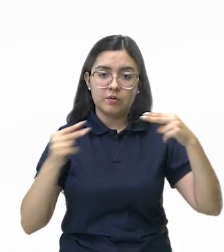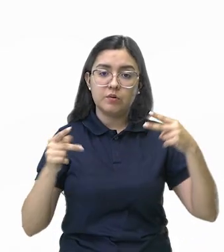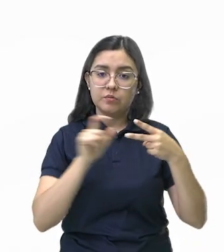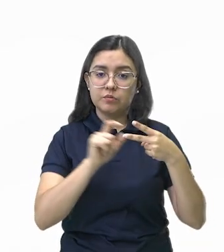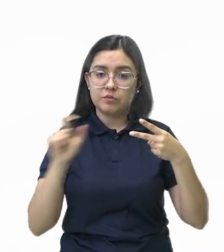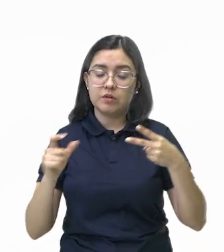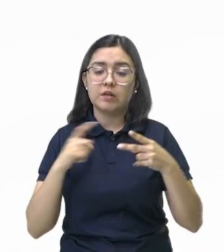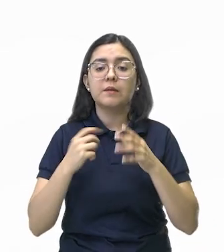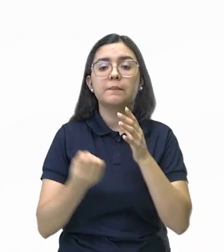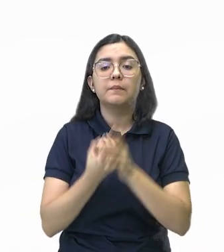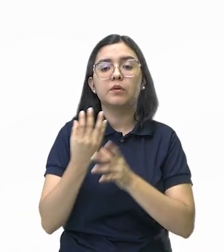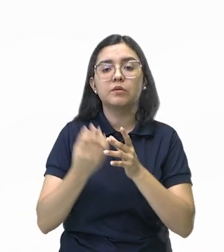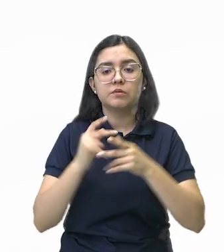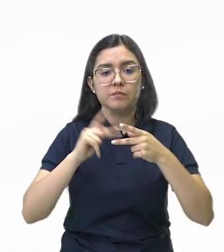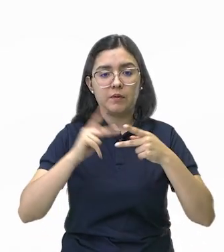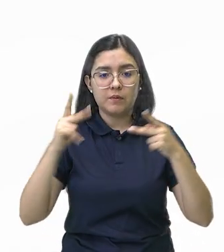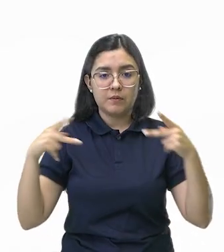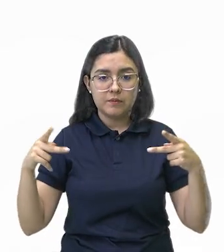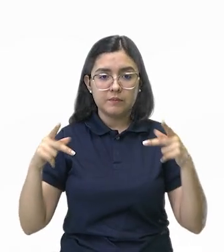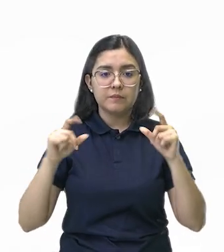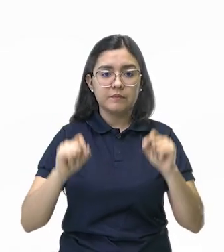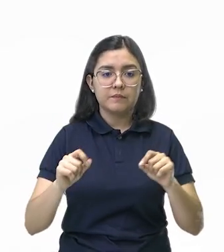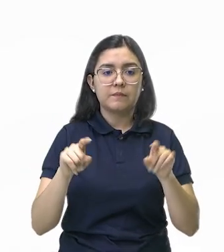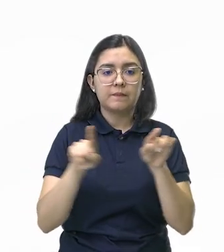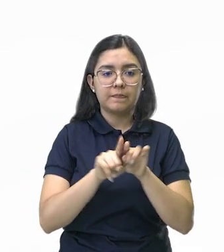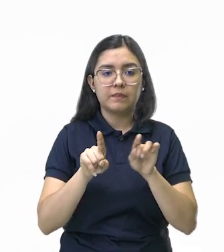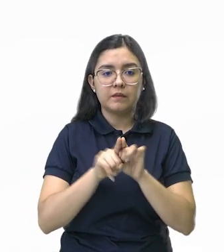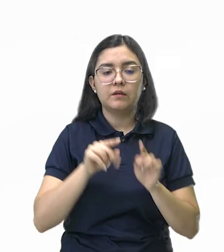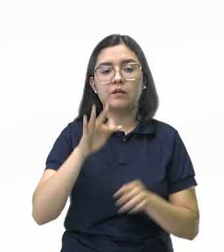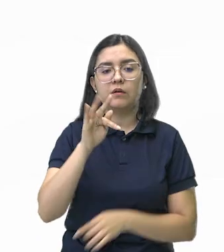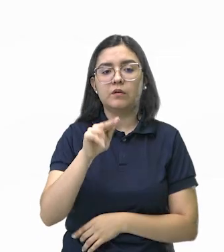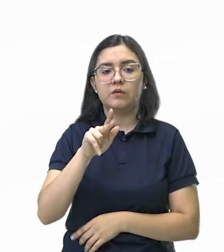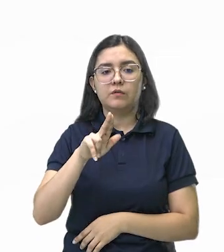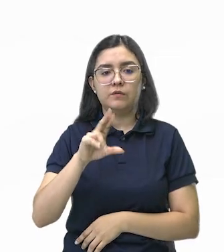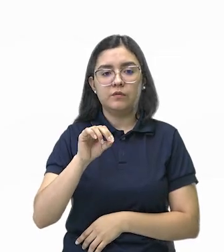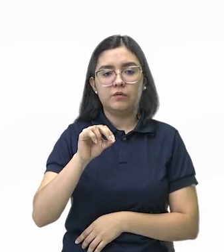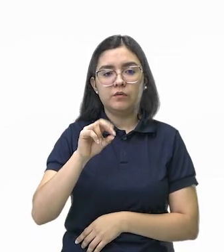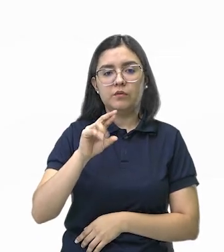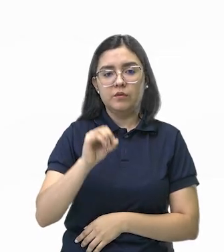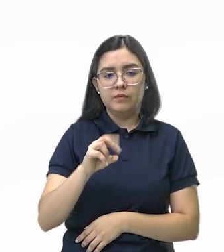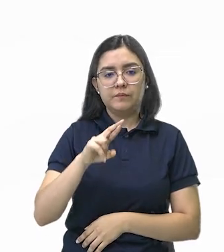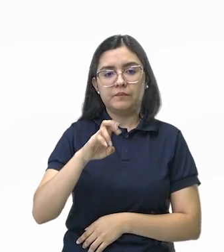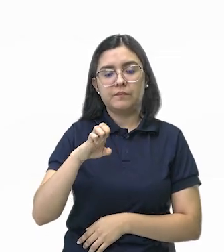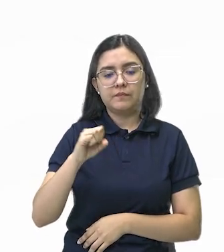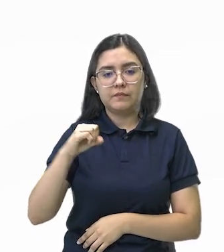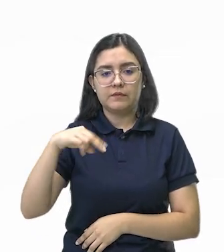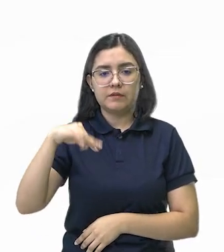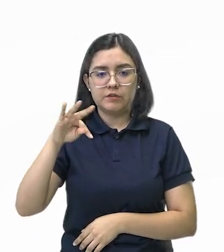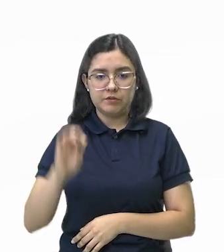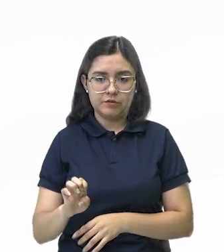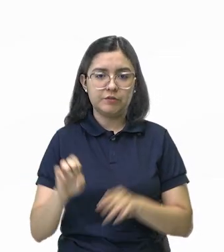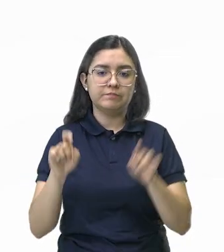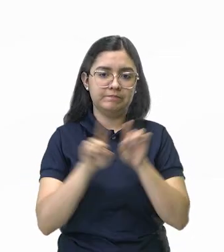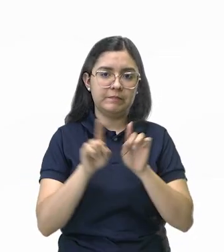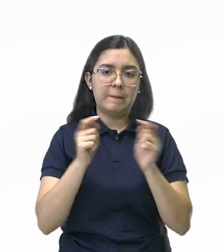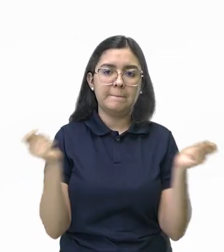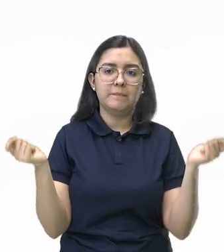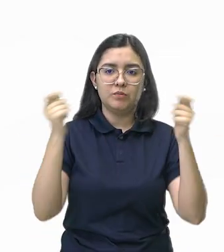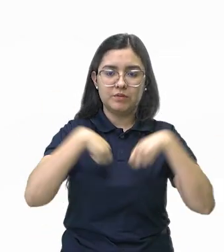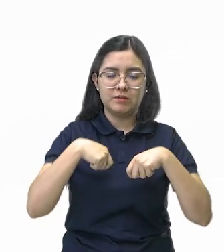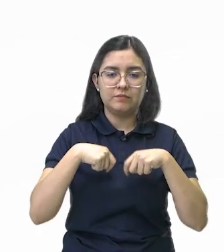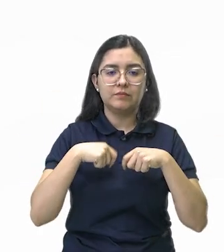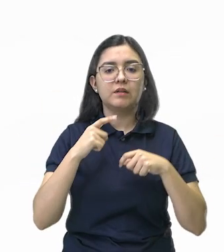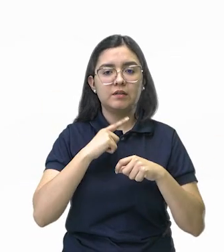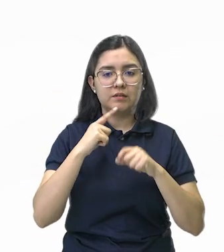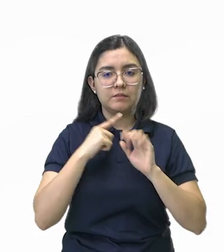com que ele produza uma proteína fluorescente que brilha em verde sobre a luz ultravioleta. Então, é necessário eles